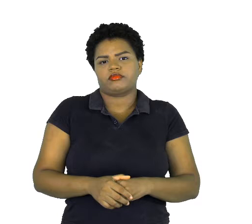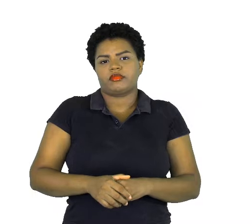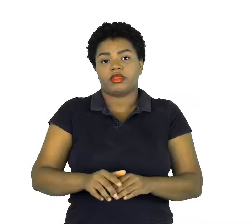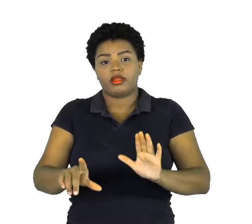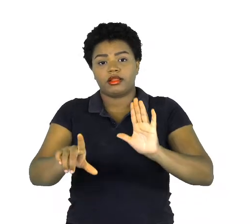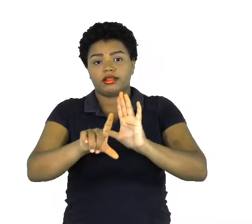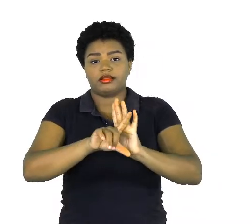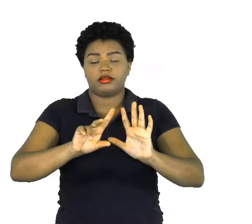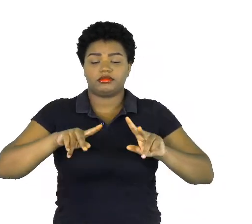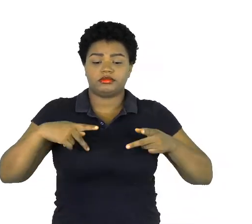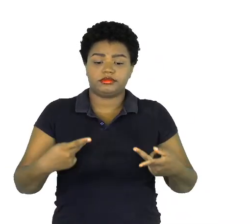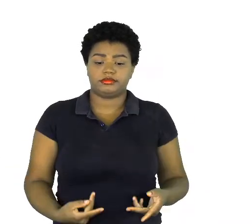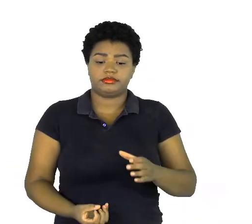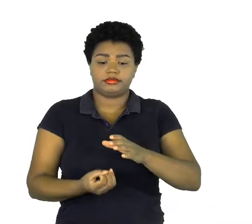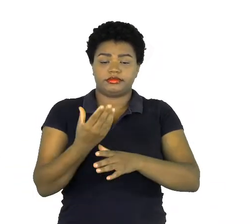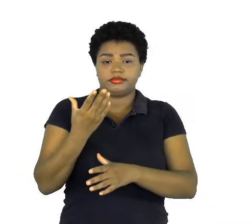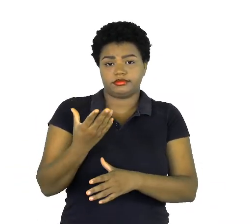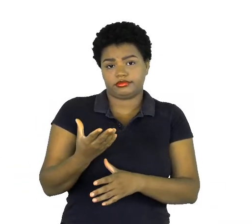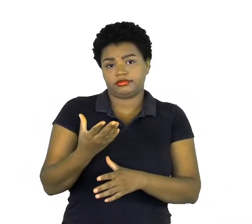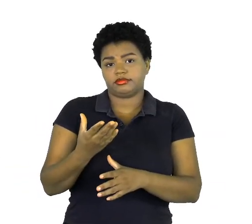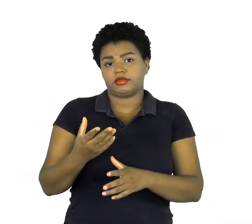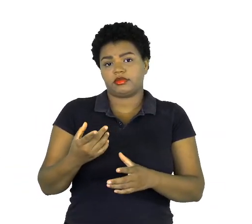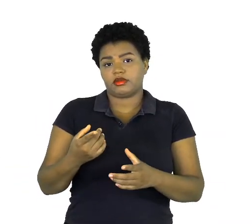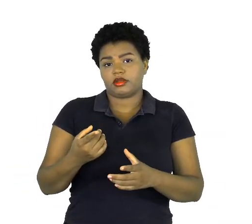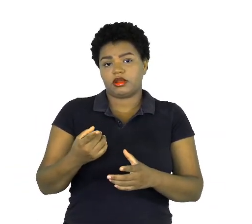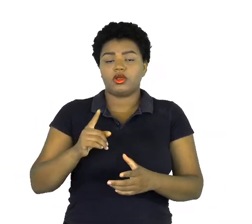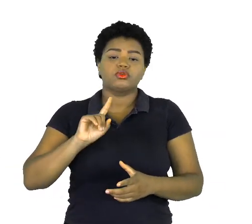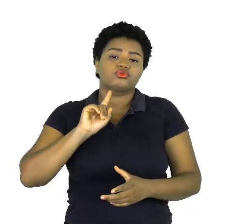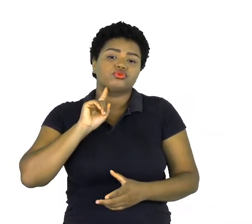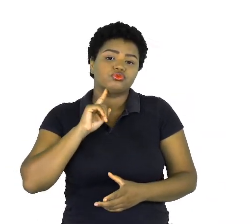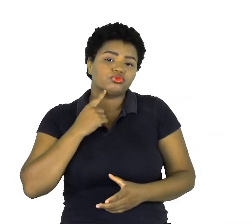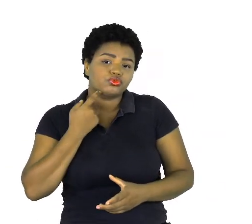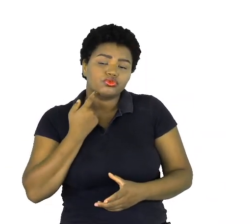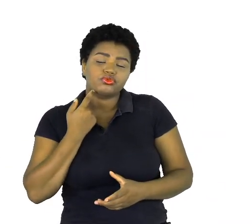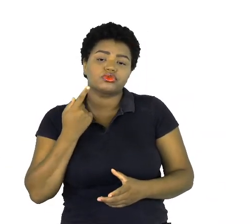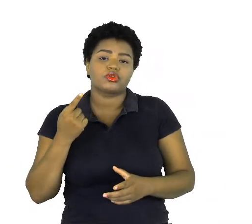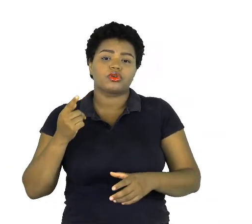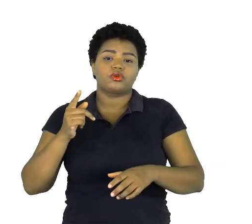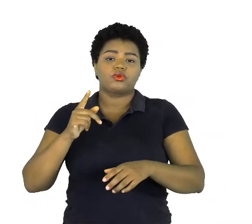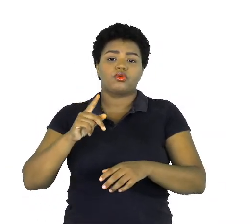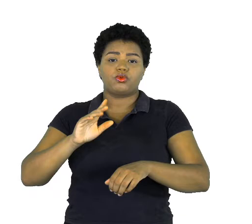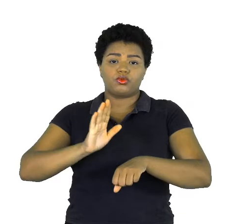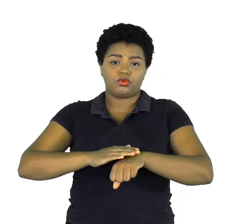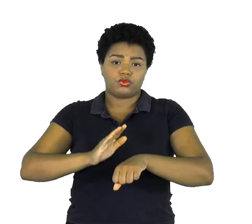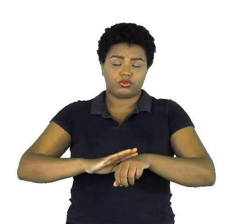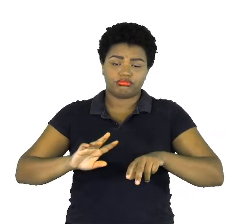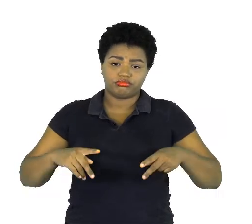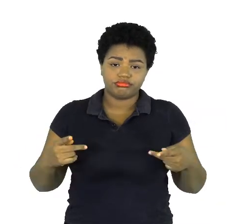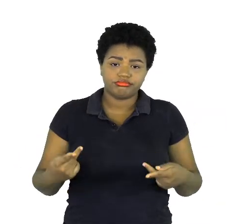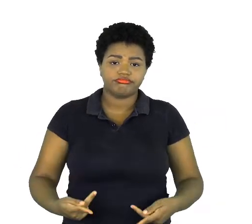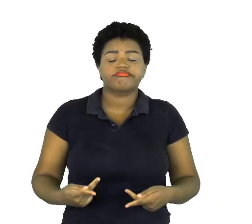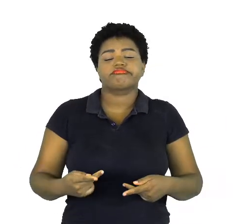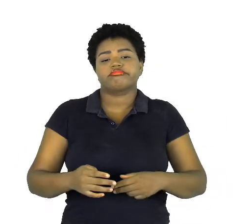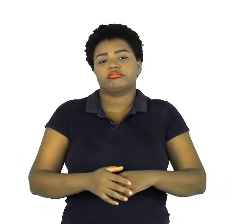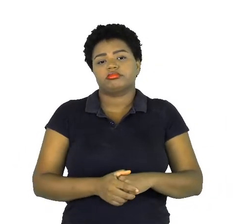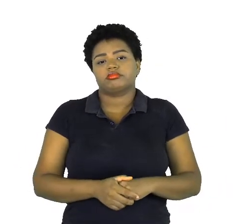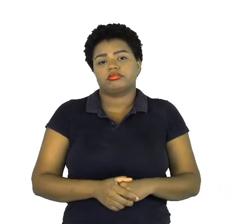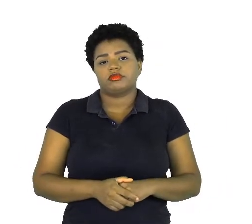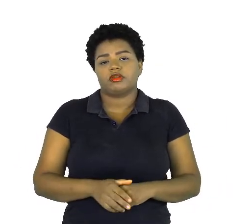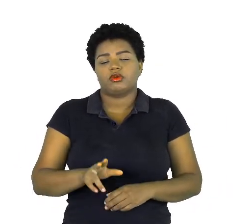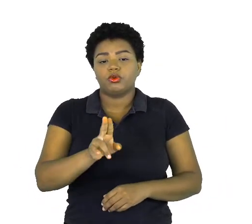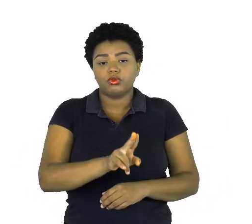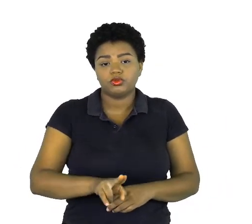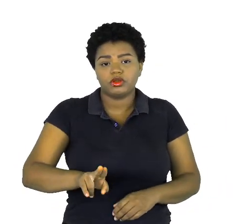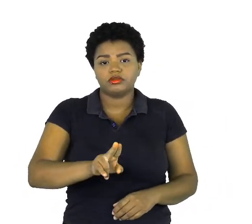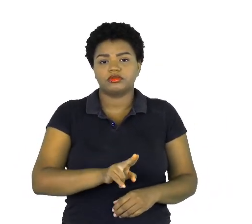cria, a poluição que o ser humano proporciona, a utilização desses